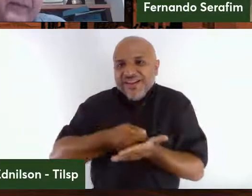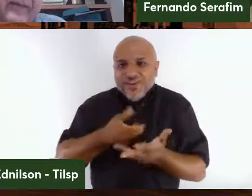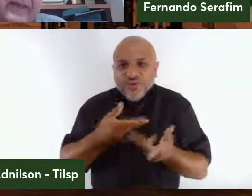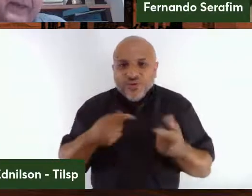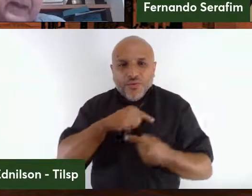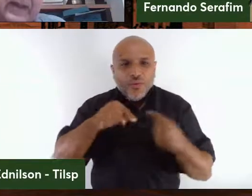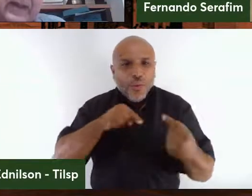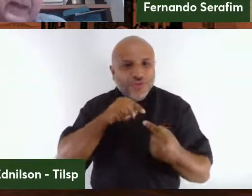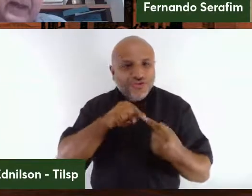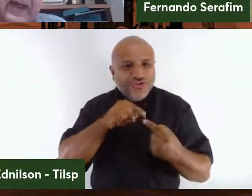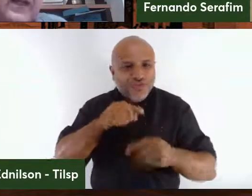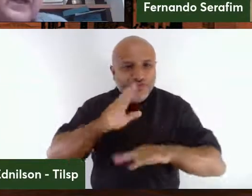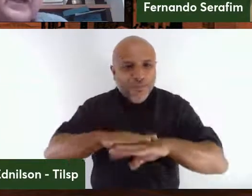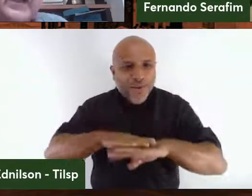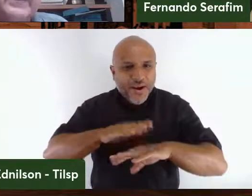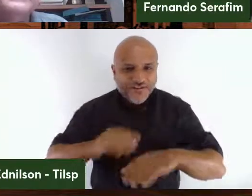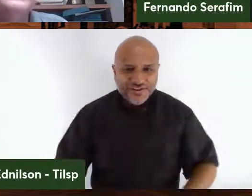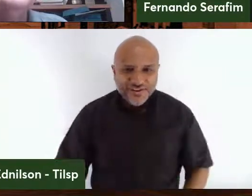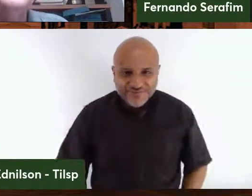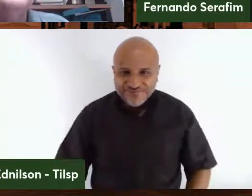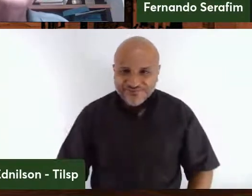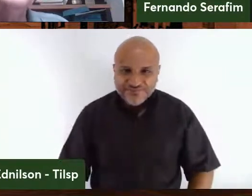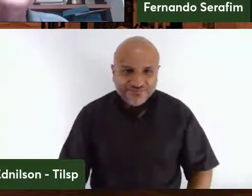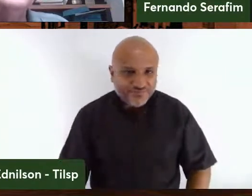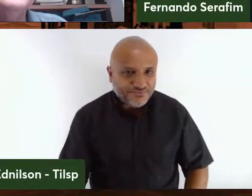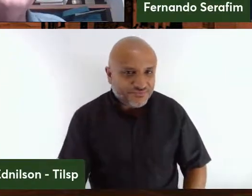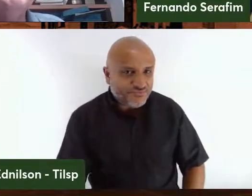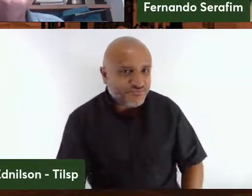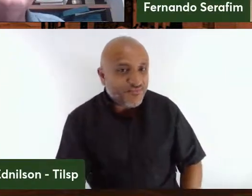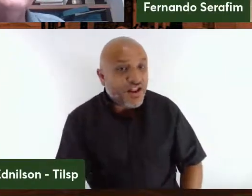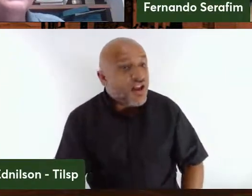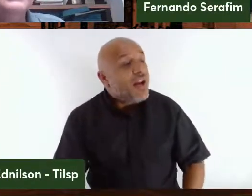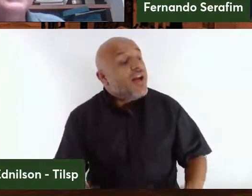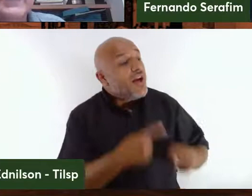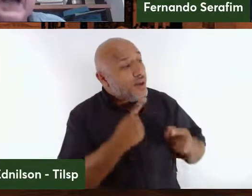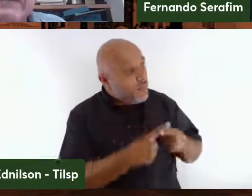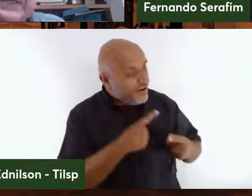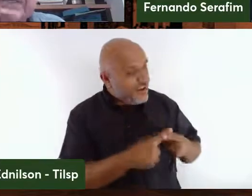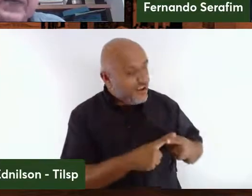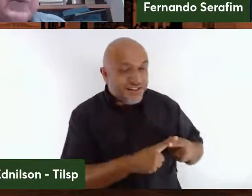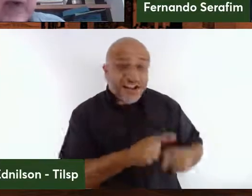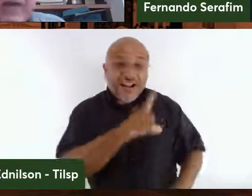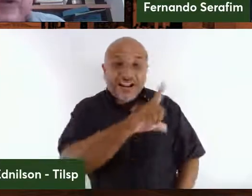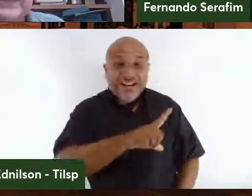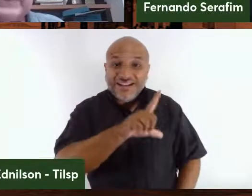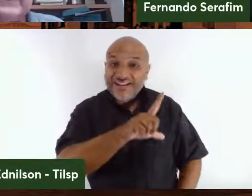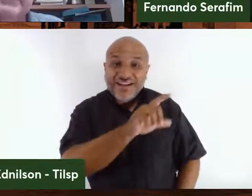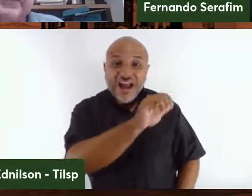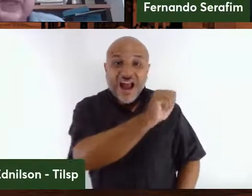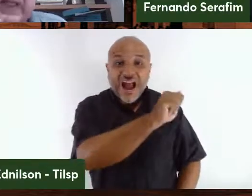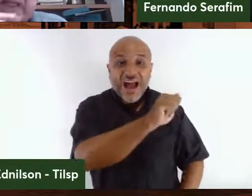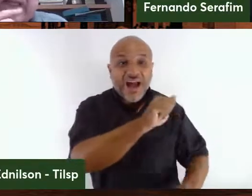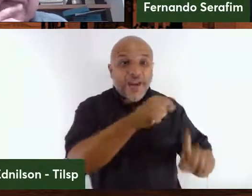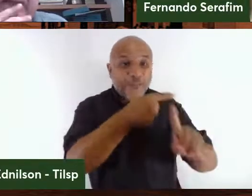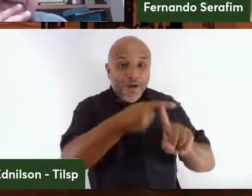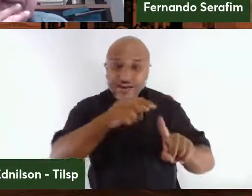e prática? É que na literatura, A mais B não é igual a C. Né?